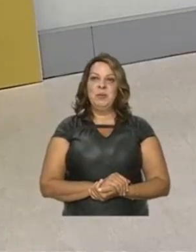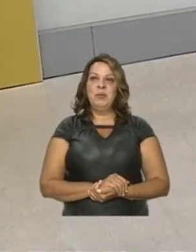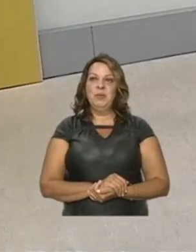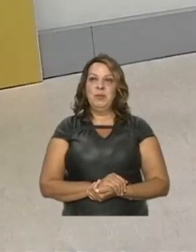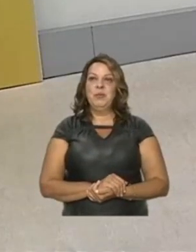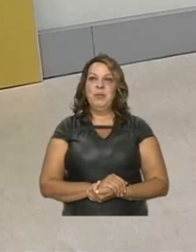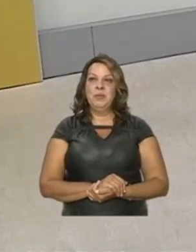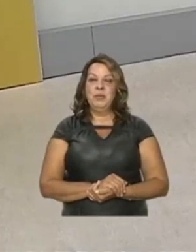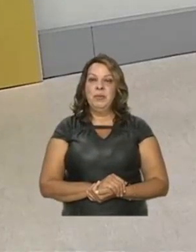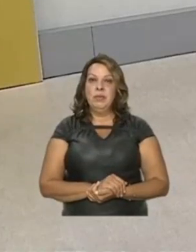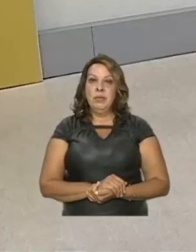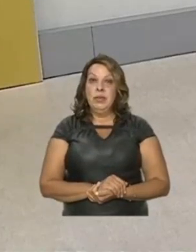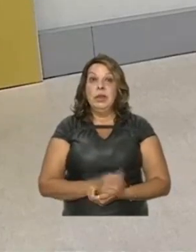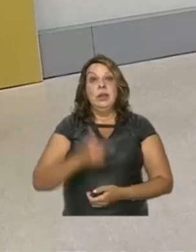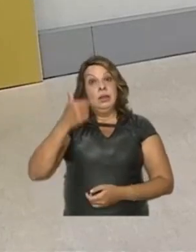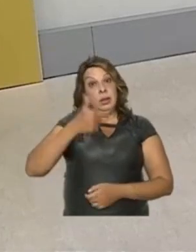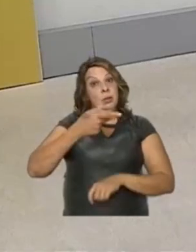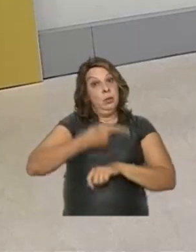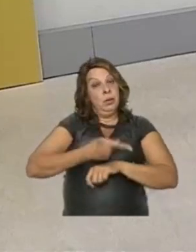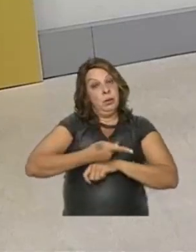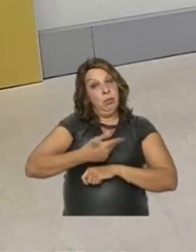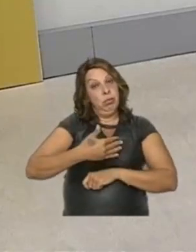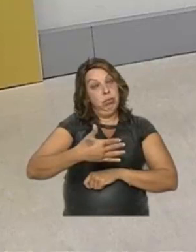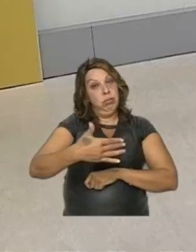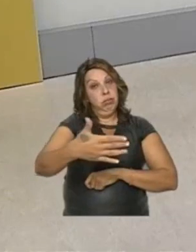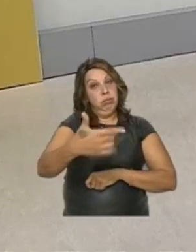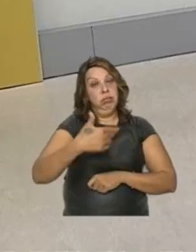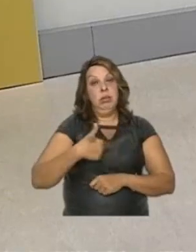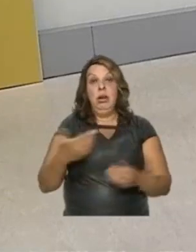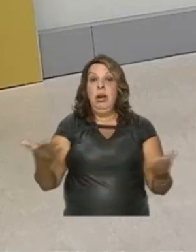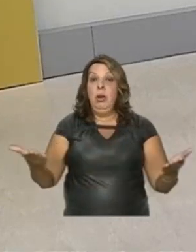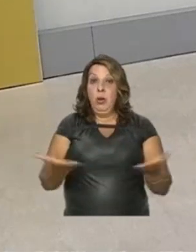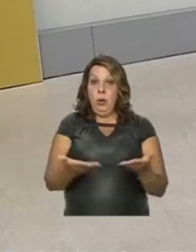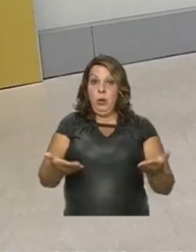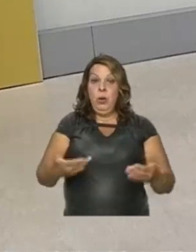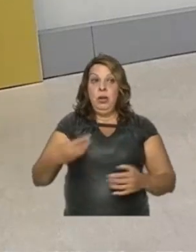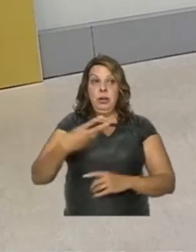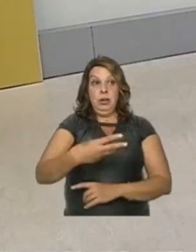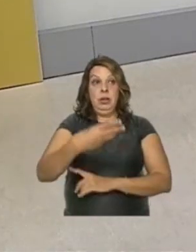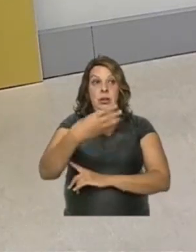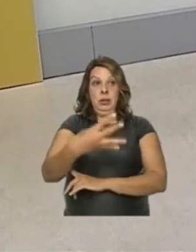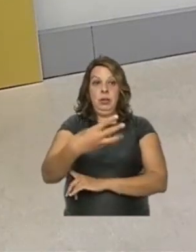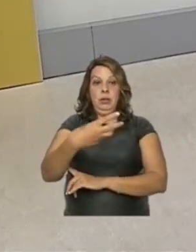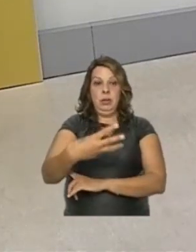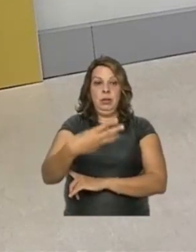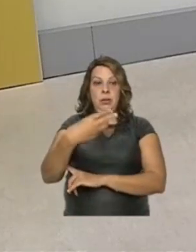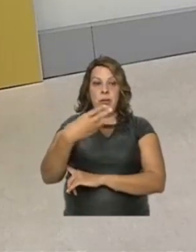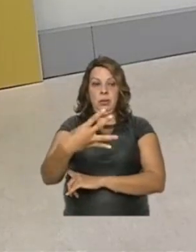23, nosso segundo prêmio em andamento, marque agora 34,